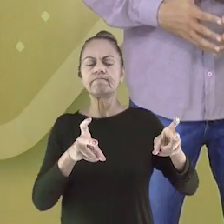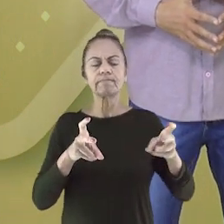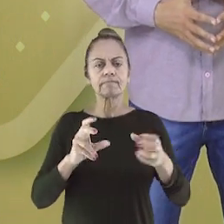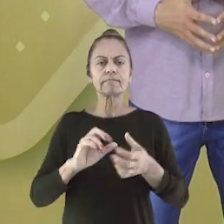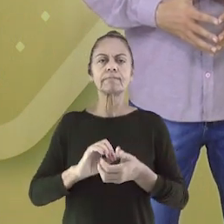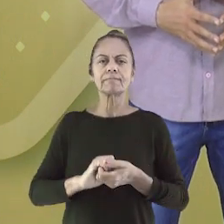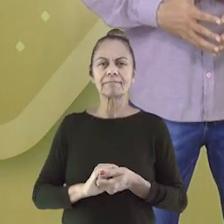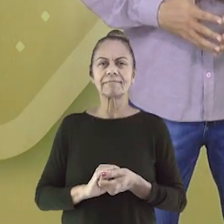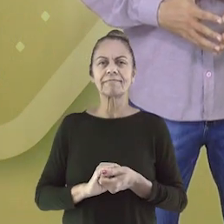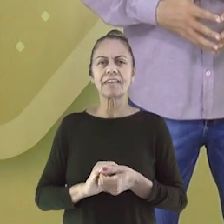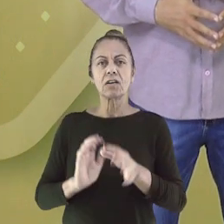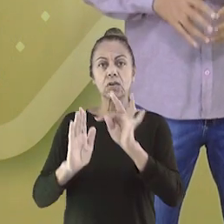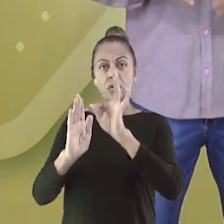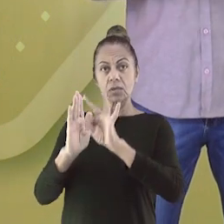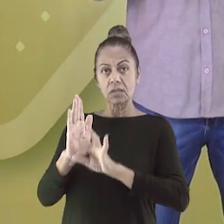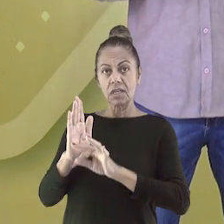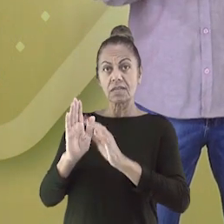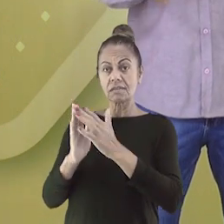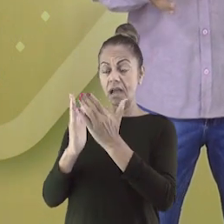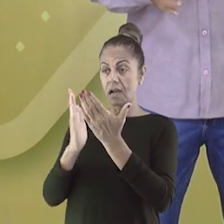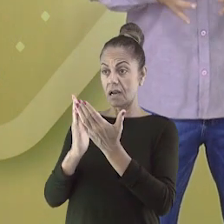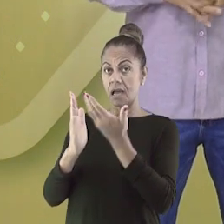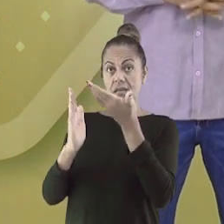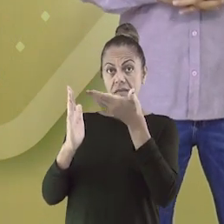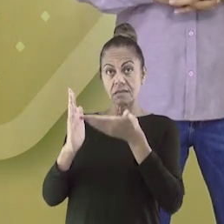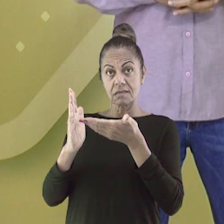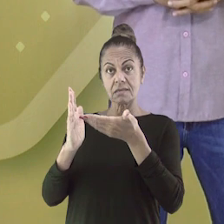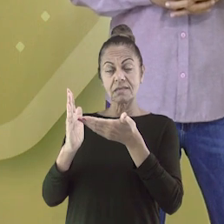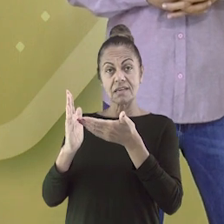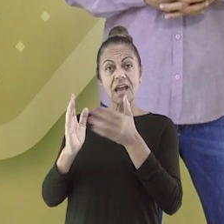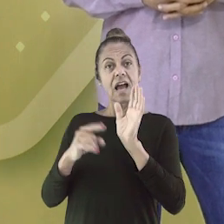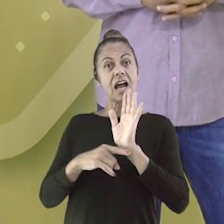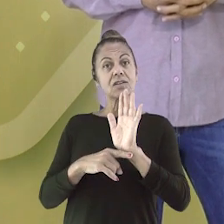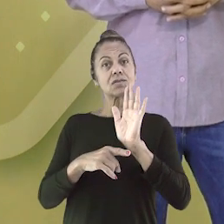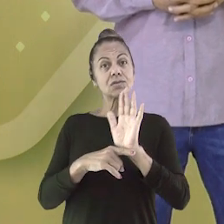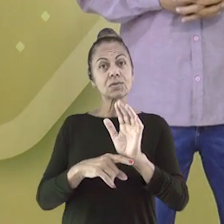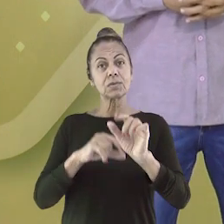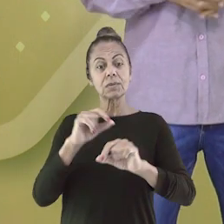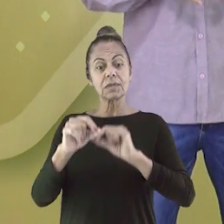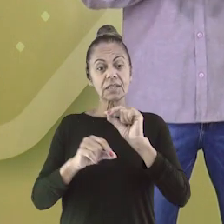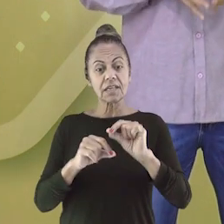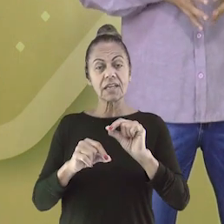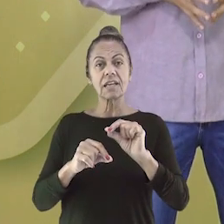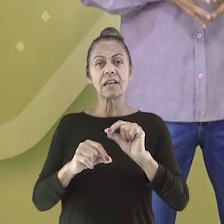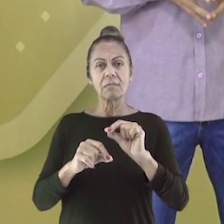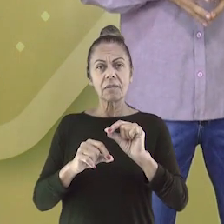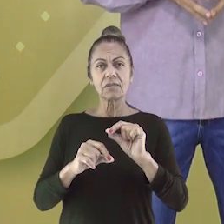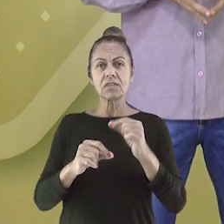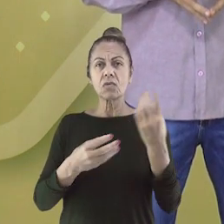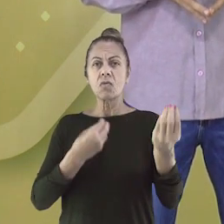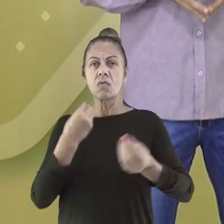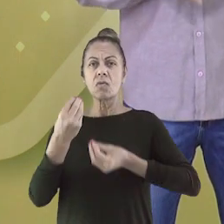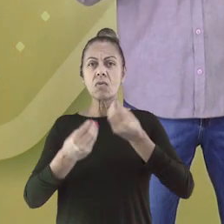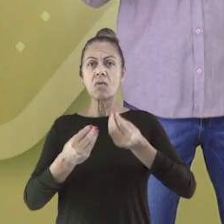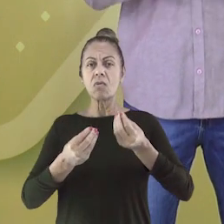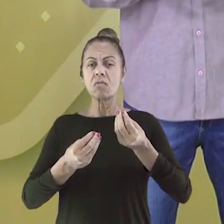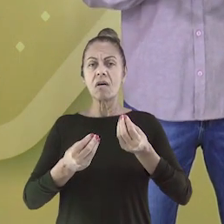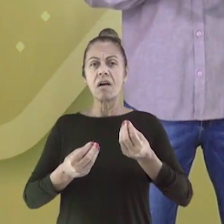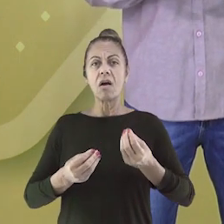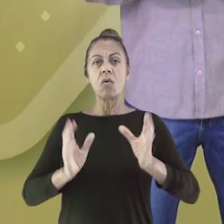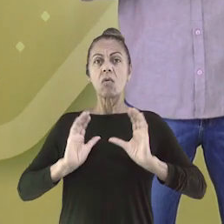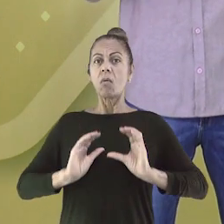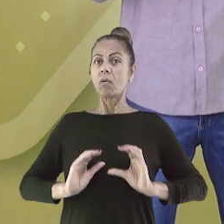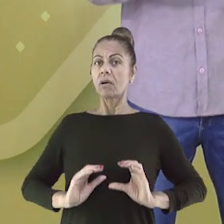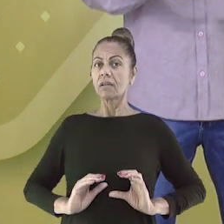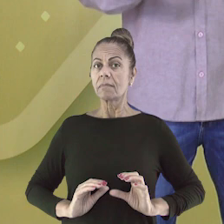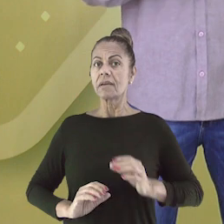mundo. A visão de mundo apresentada pelos textos sagrados contribui para